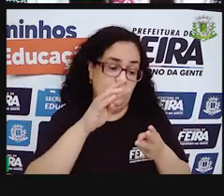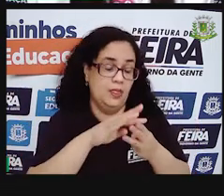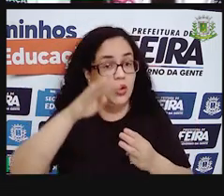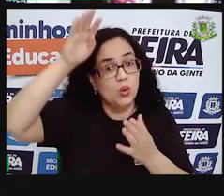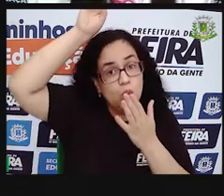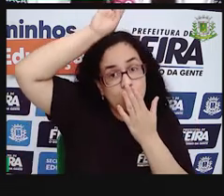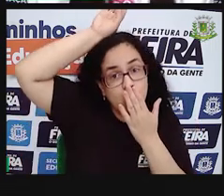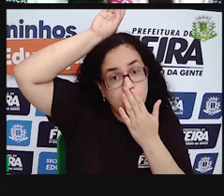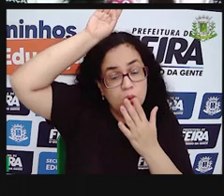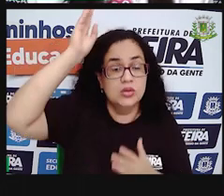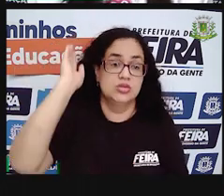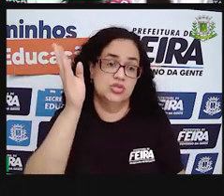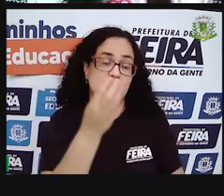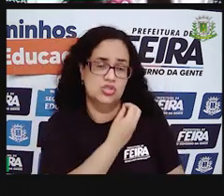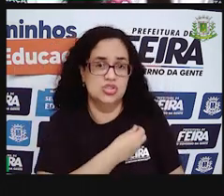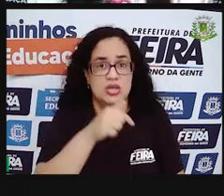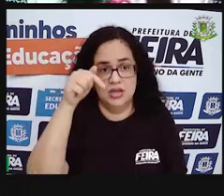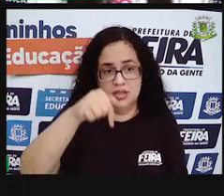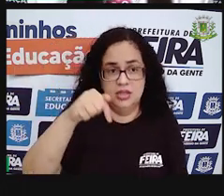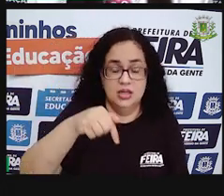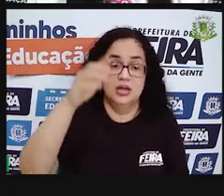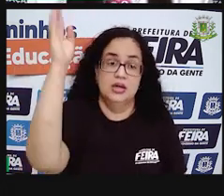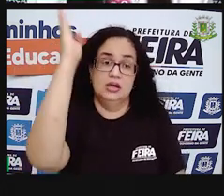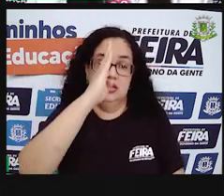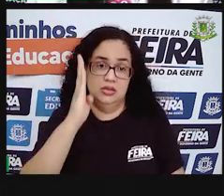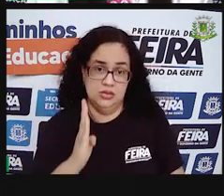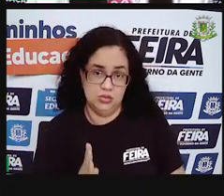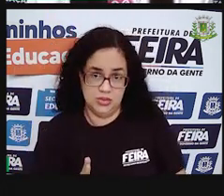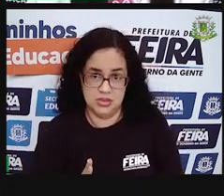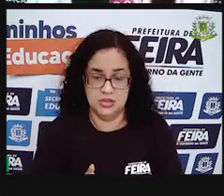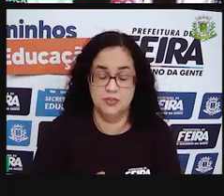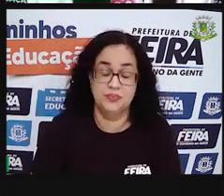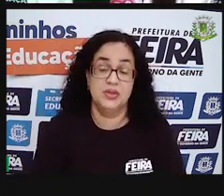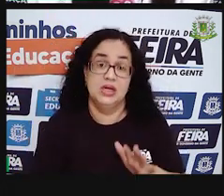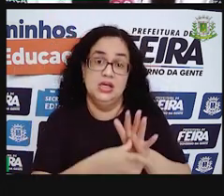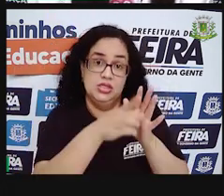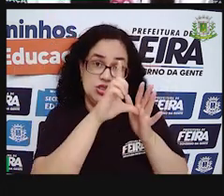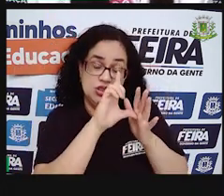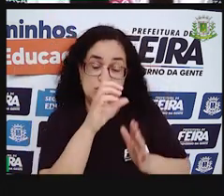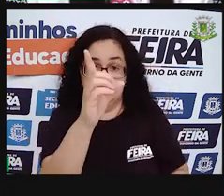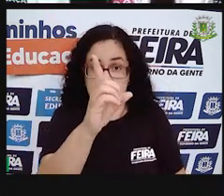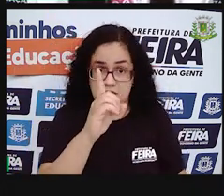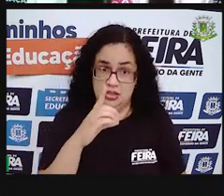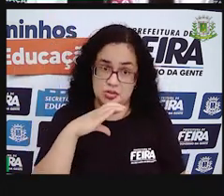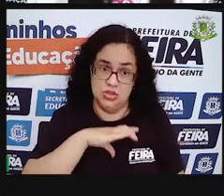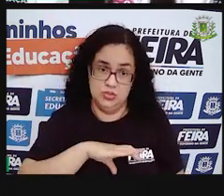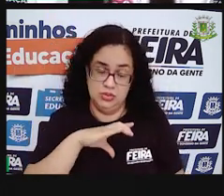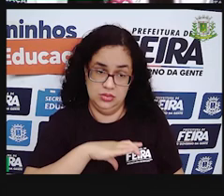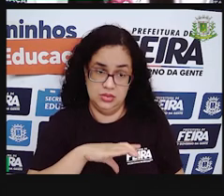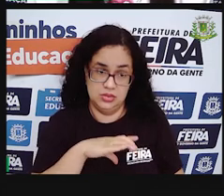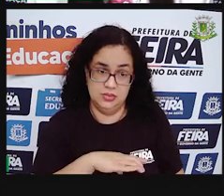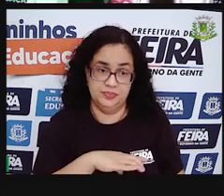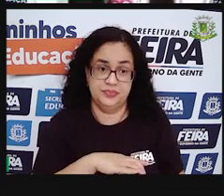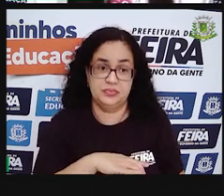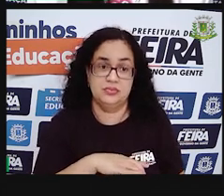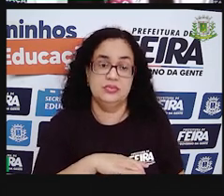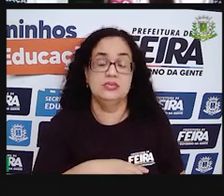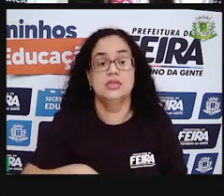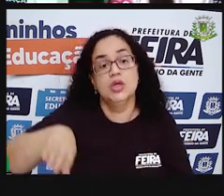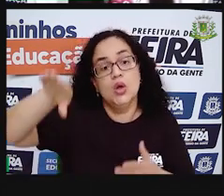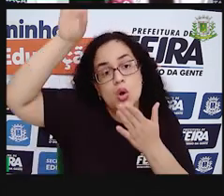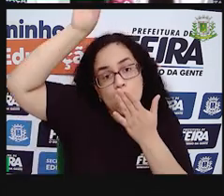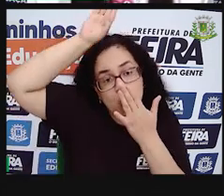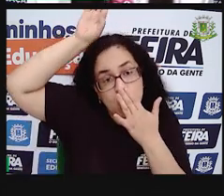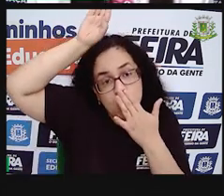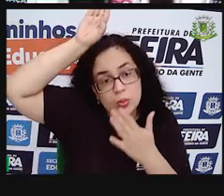o indígena, que já habitava o território aí milhares de anos antes da chegada dos portugueses. Então, a gente considera os